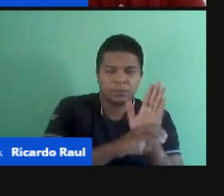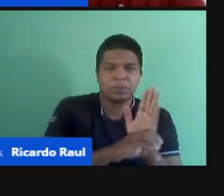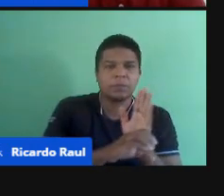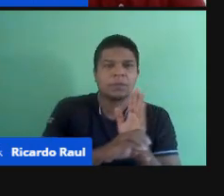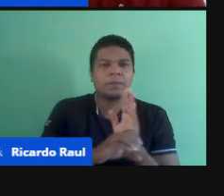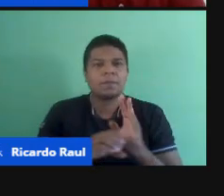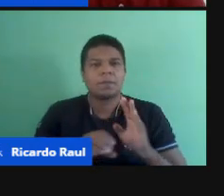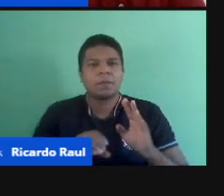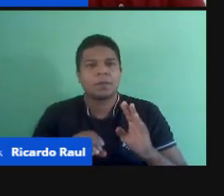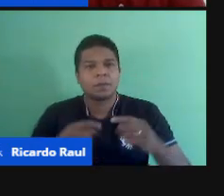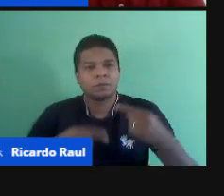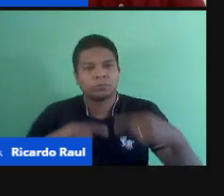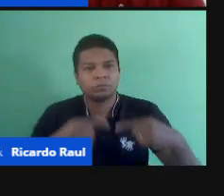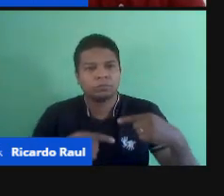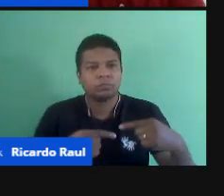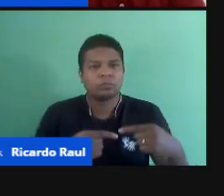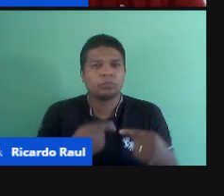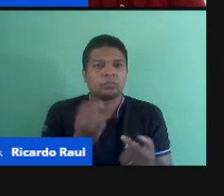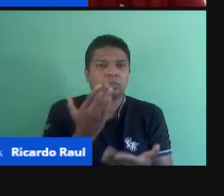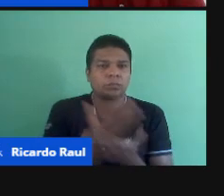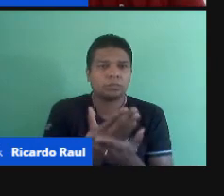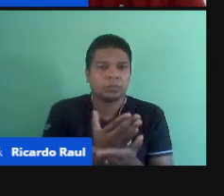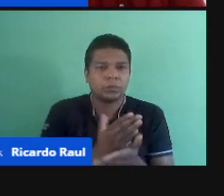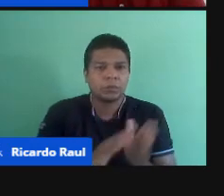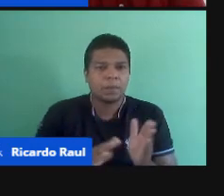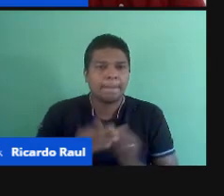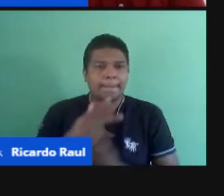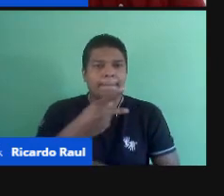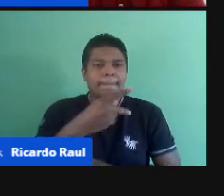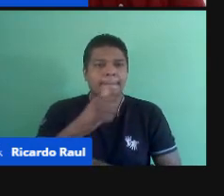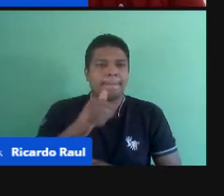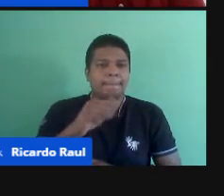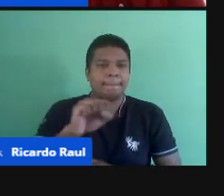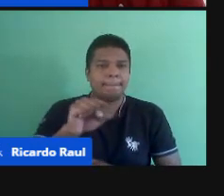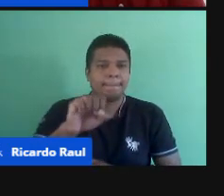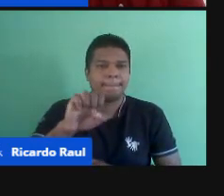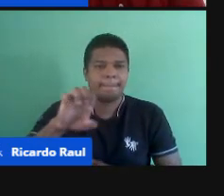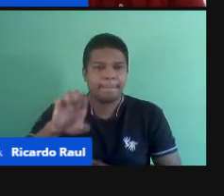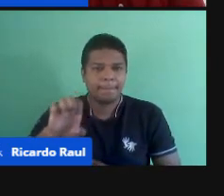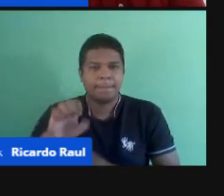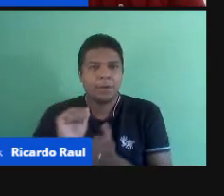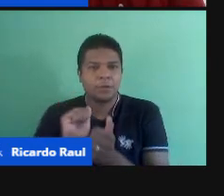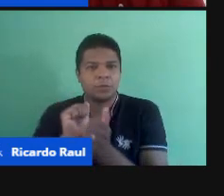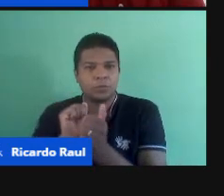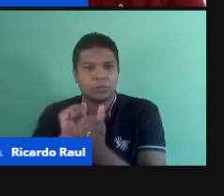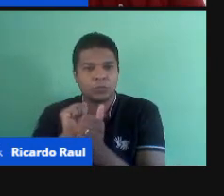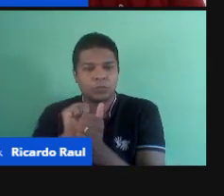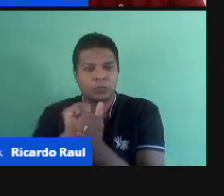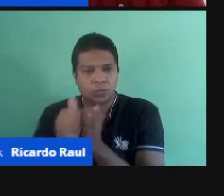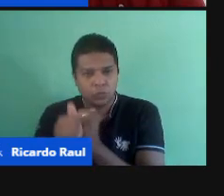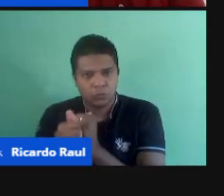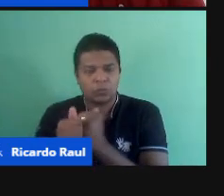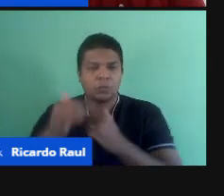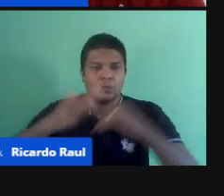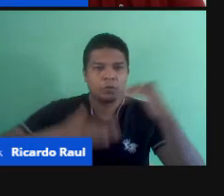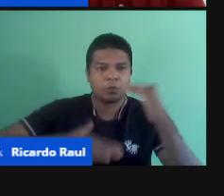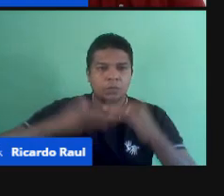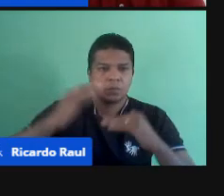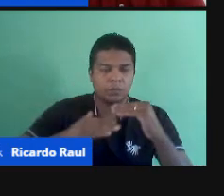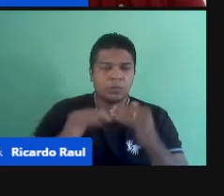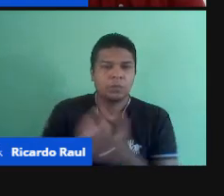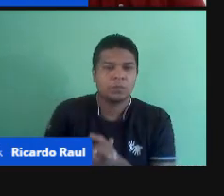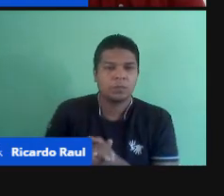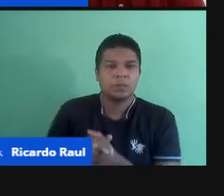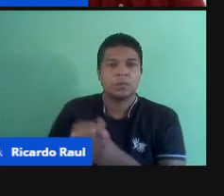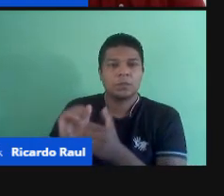aqui, ele acabou com a lei do passe. A lei do passe do jogador era essa que eu disse para vocês, que o jogador